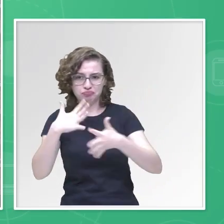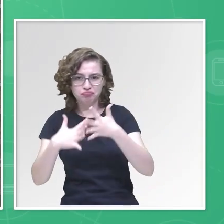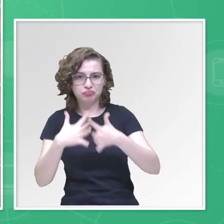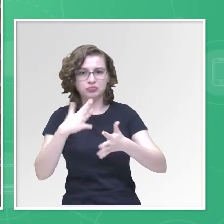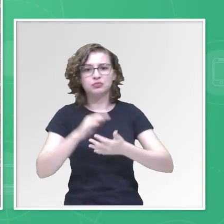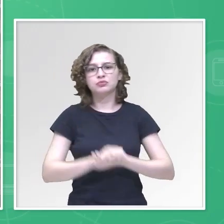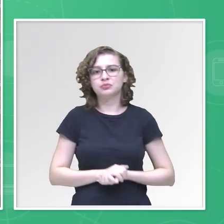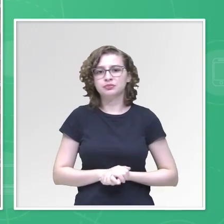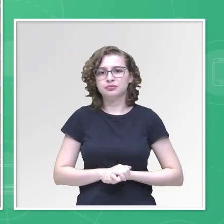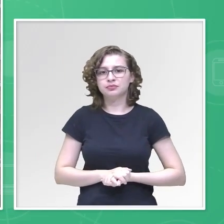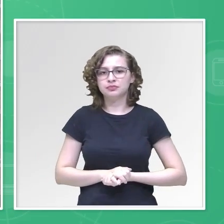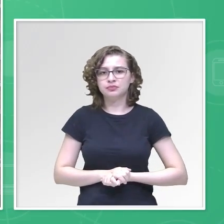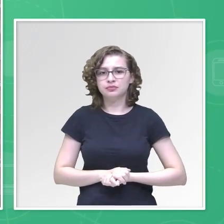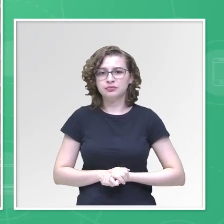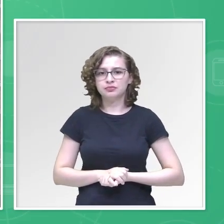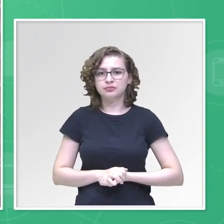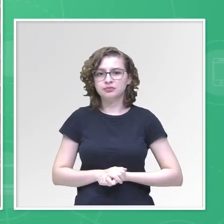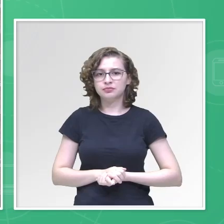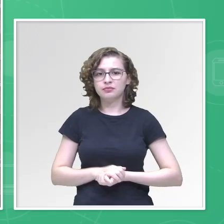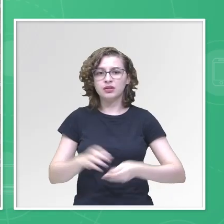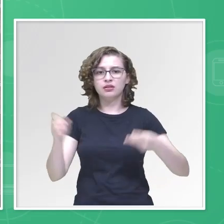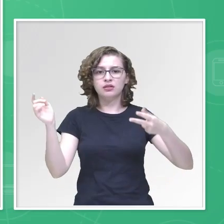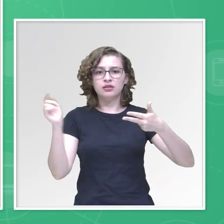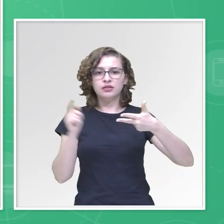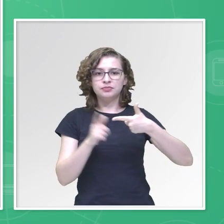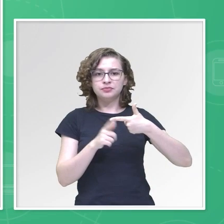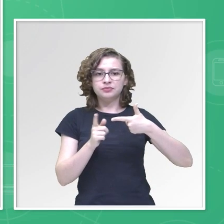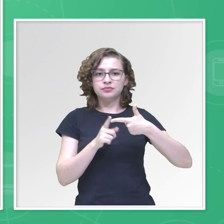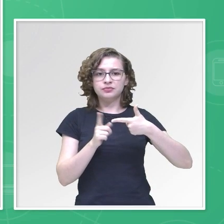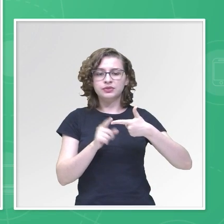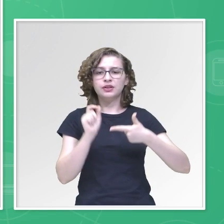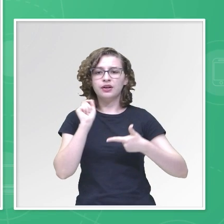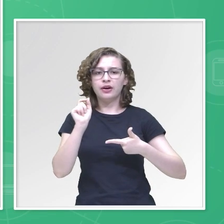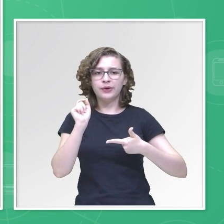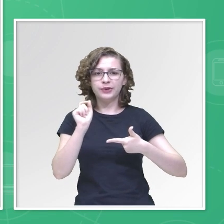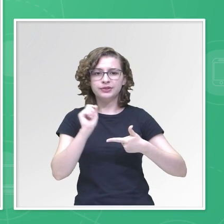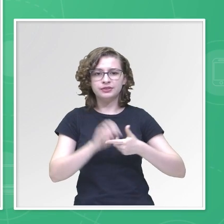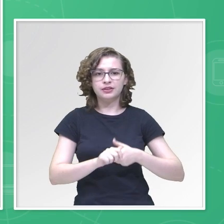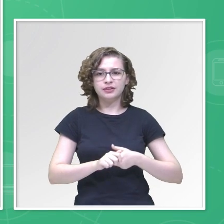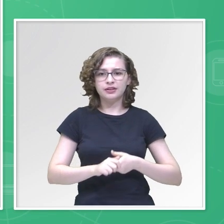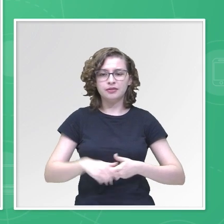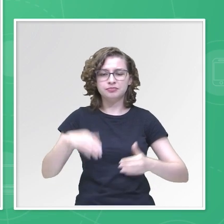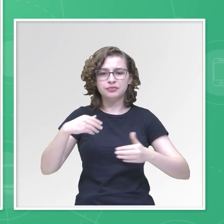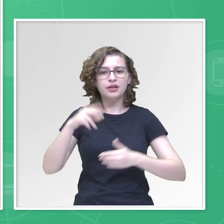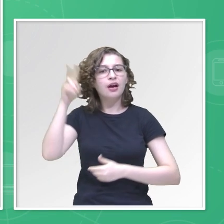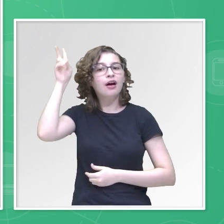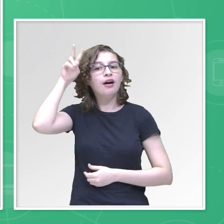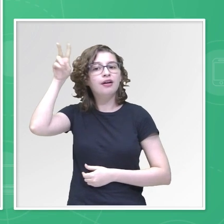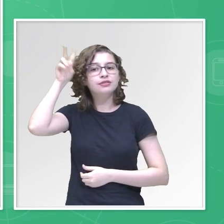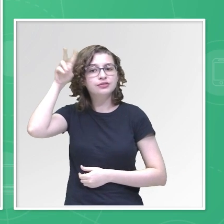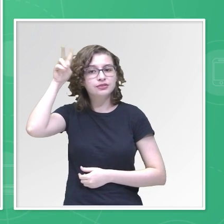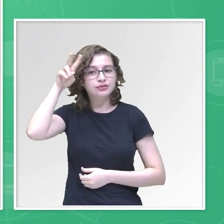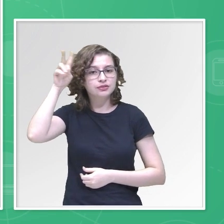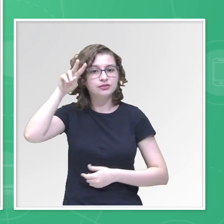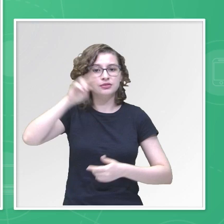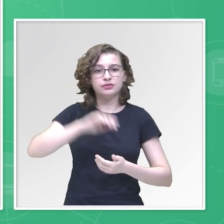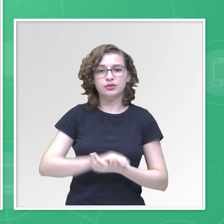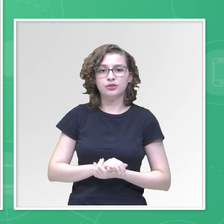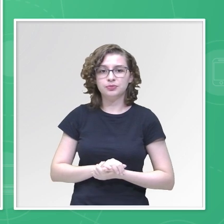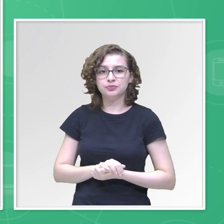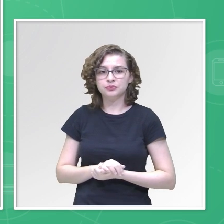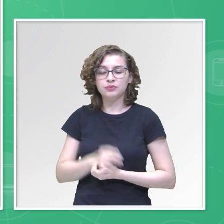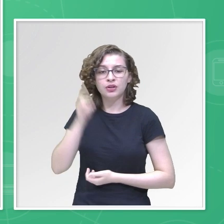soma de todos esses elementos aí é a própria Trama Essência não é é aquilo enredo que se